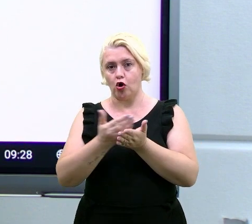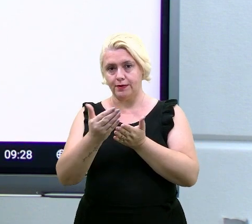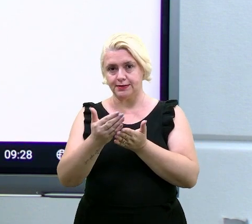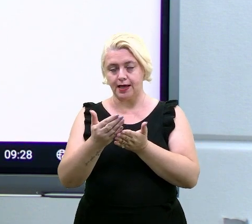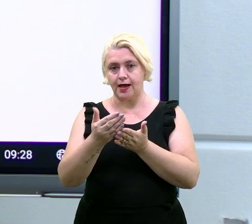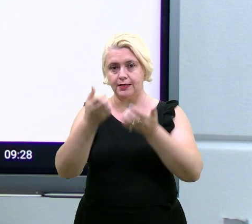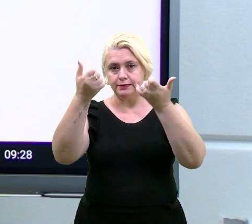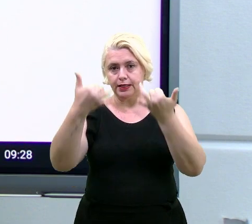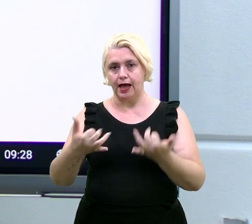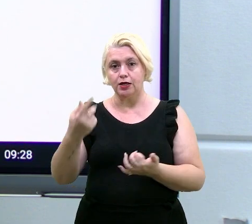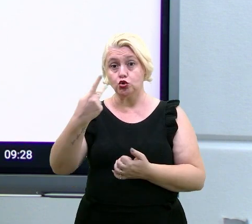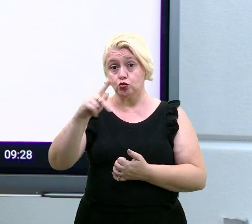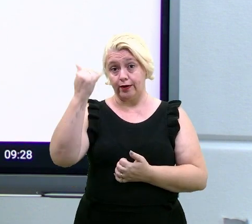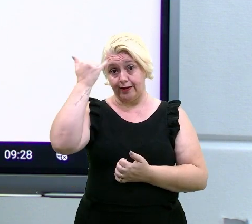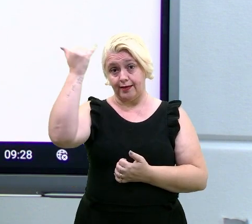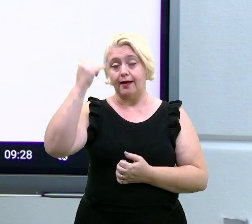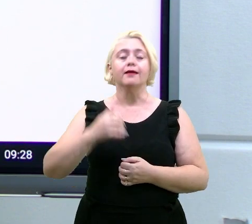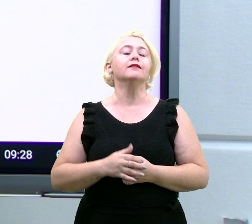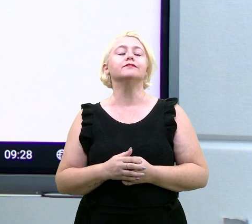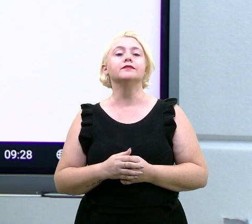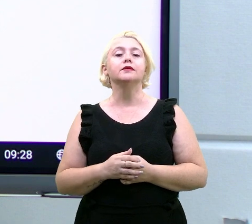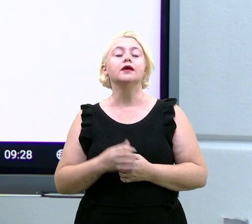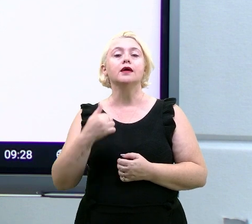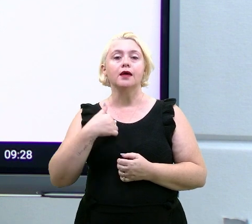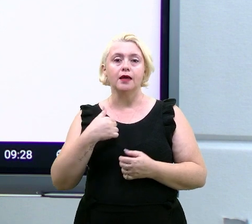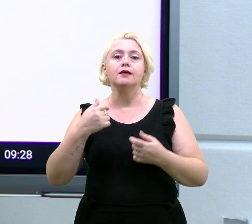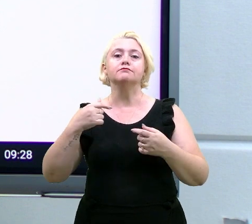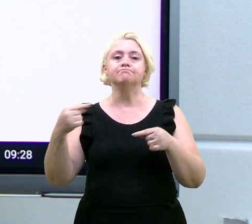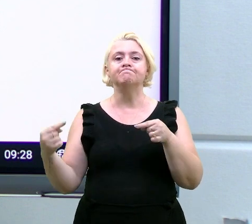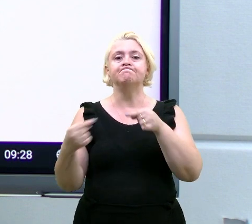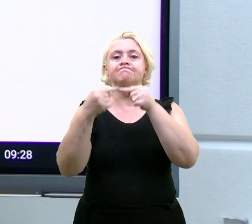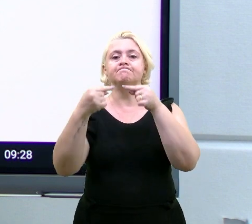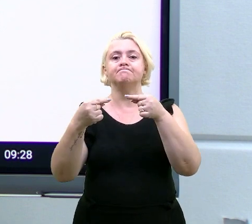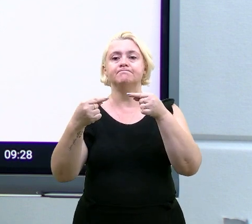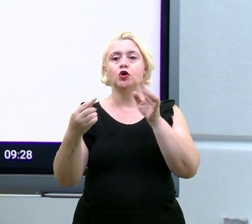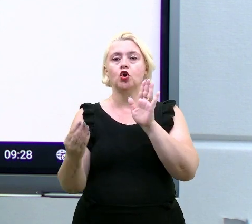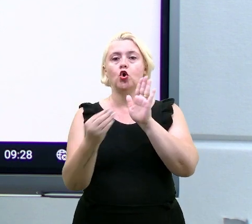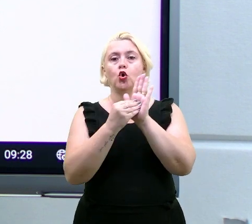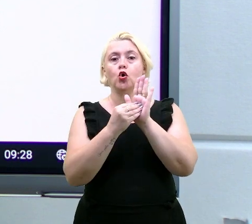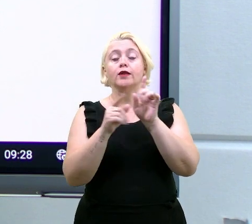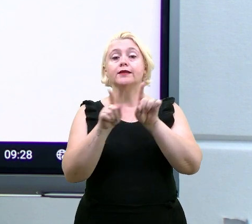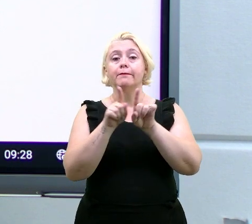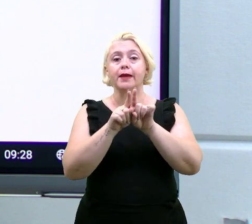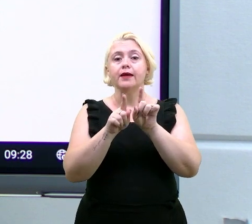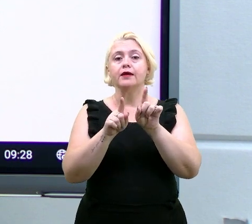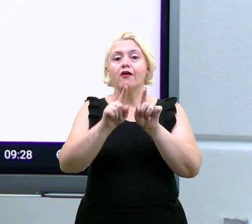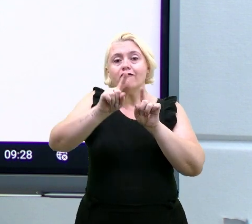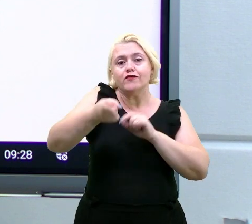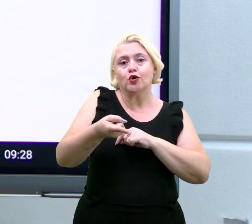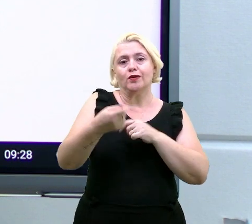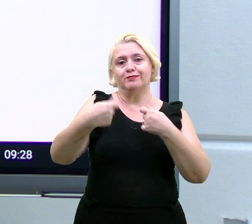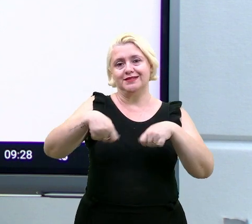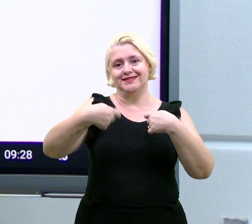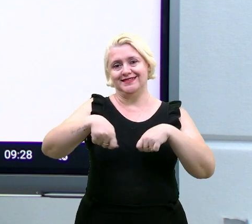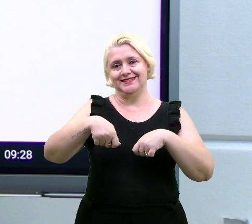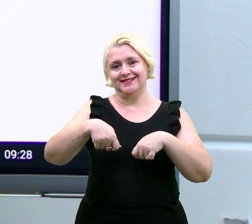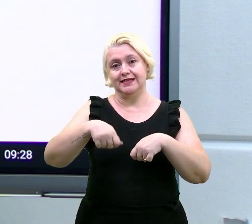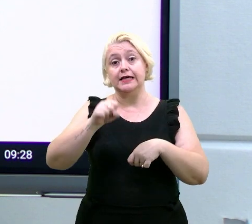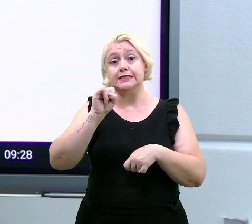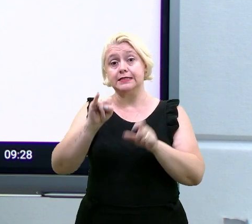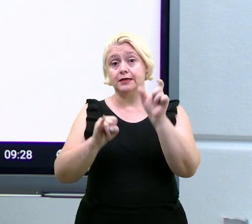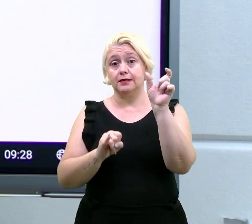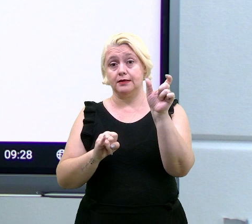A ideia é ideal que eu coloque e coloque a vírgula se esse termo